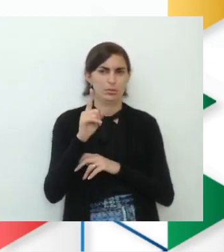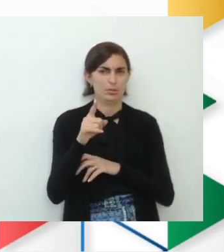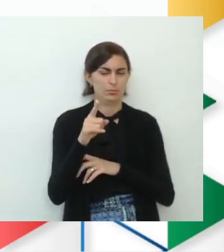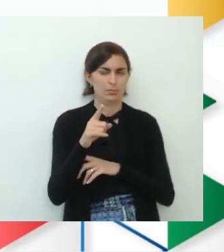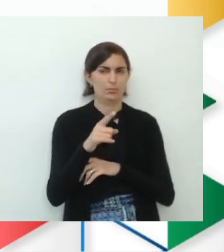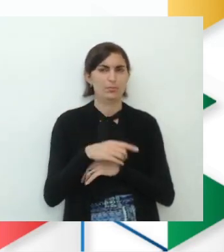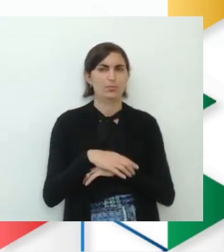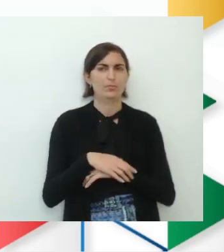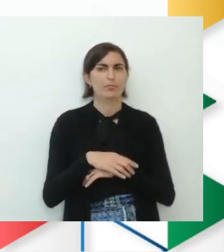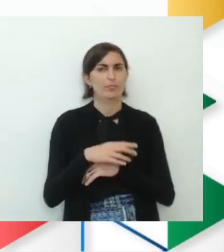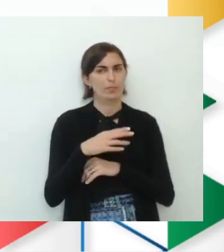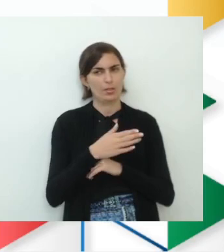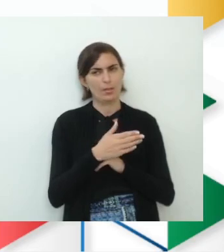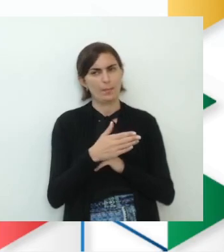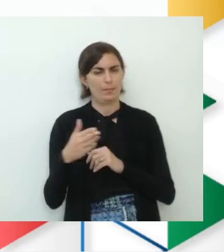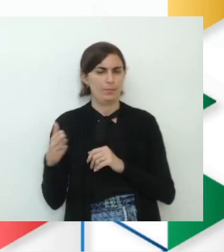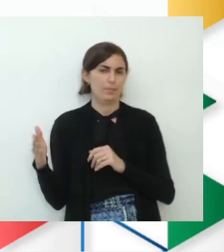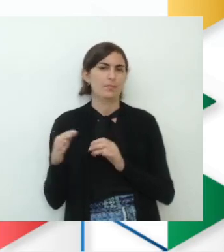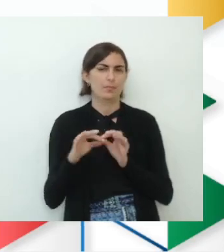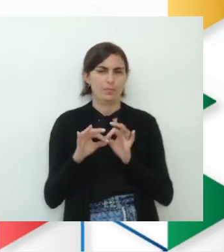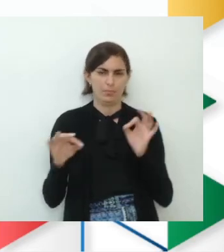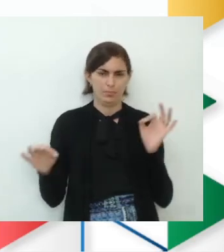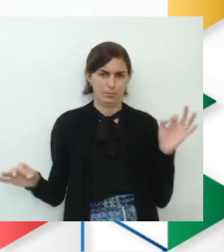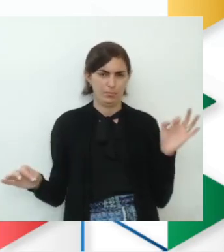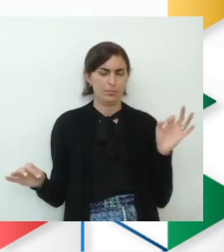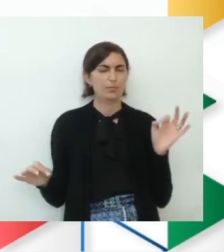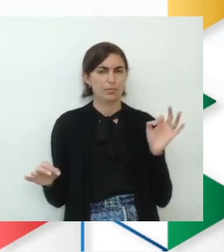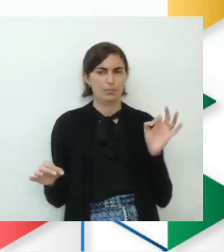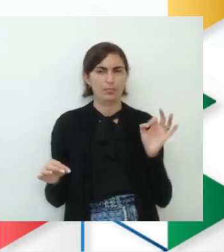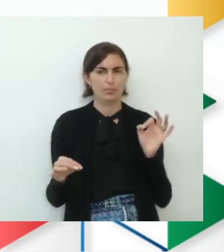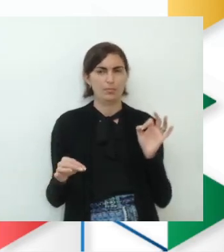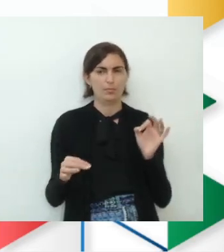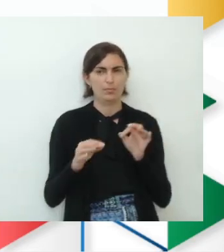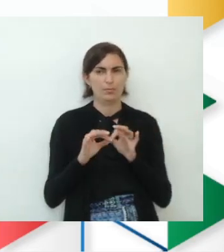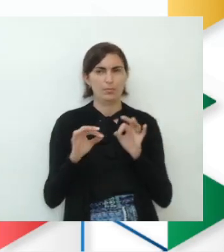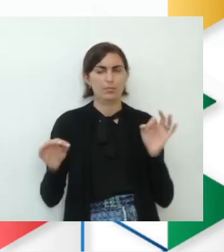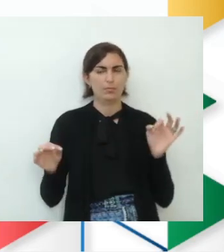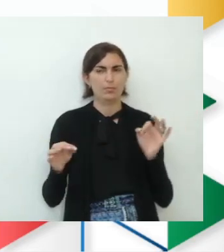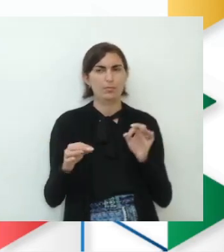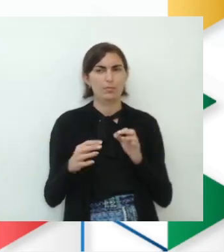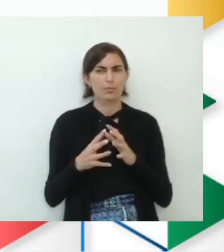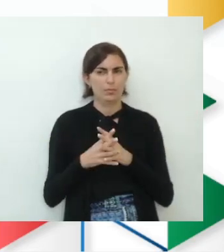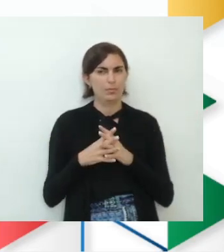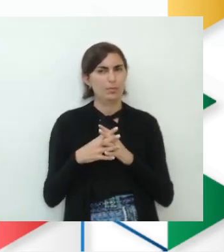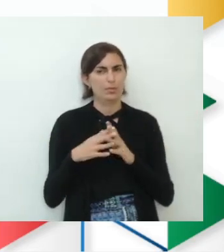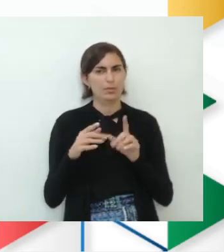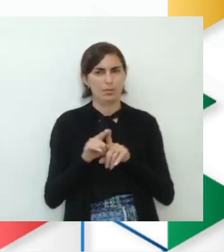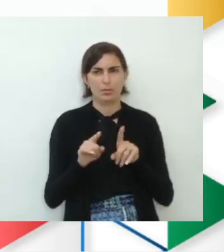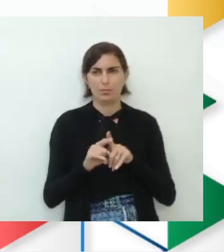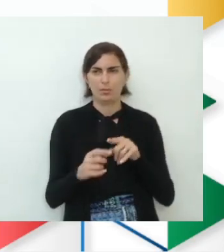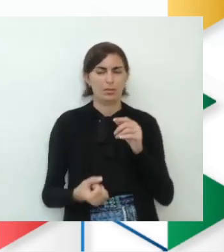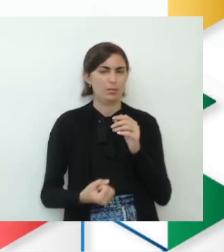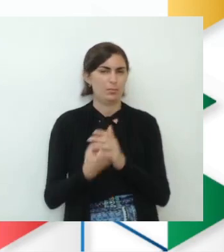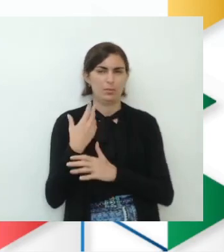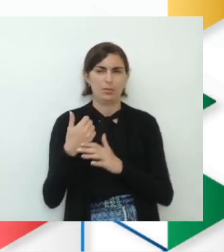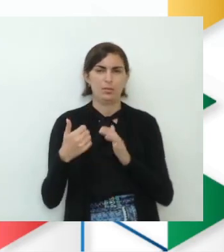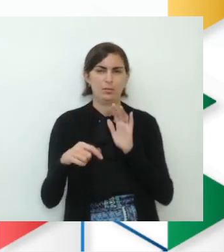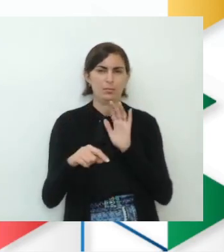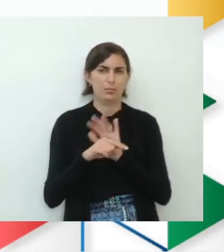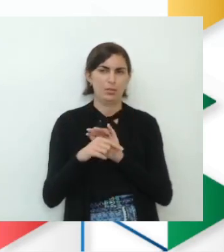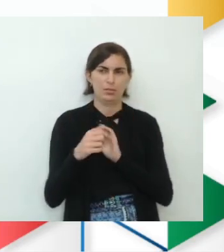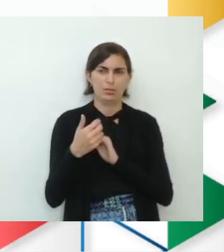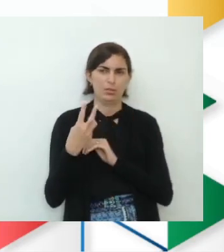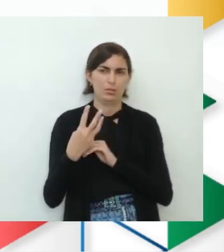dele, tá bom? Bem mais afastado do teu lado esquerdo da reta numérica aí. E nem aparece o menos